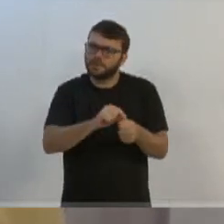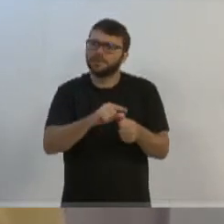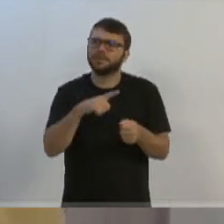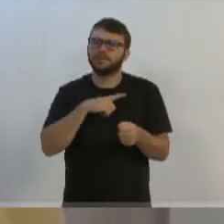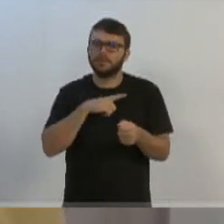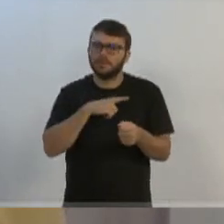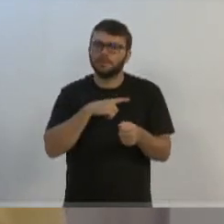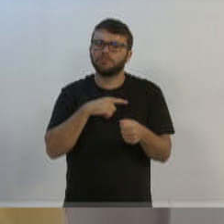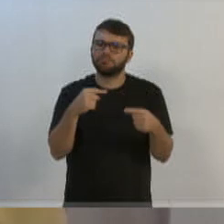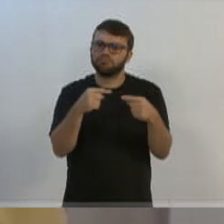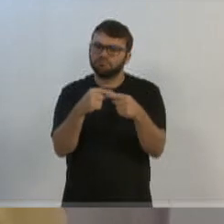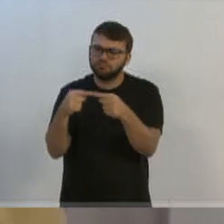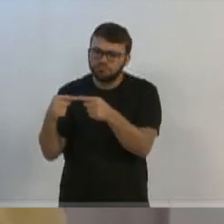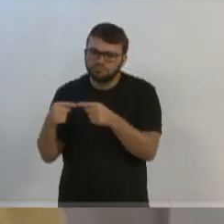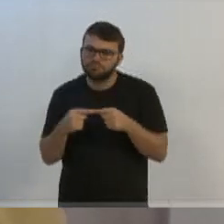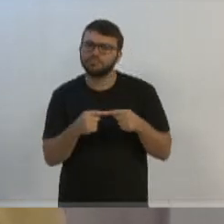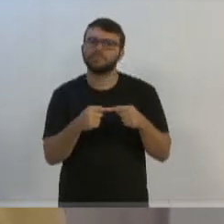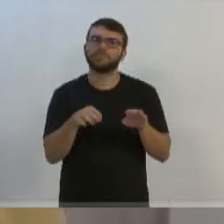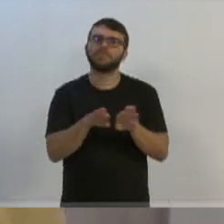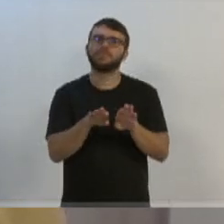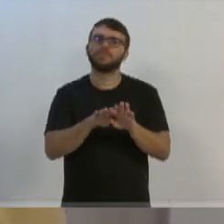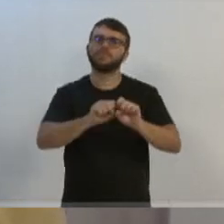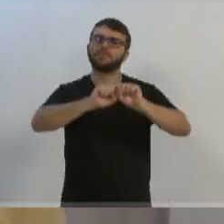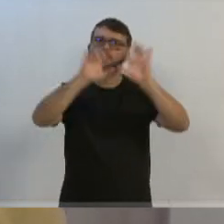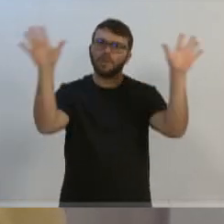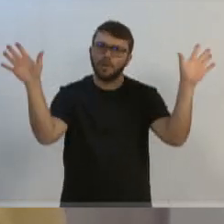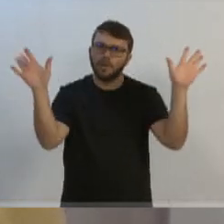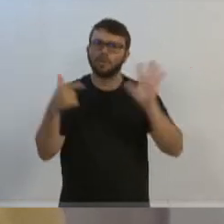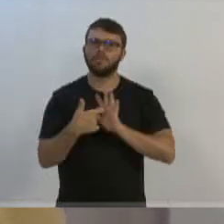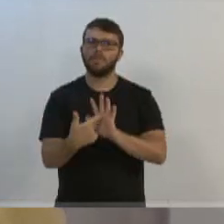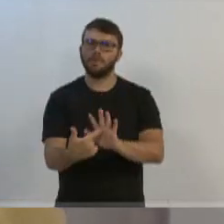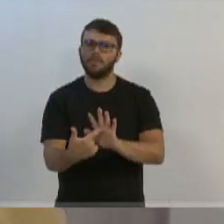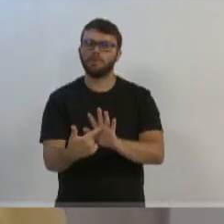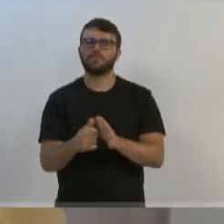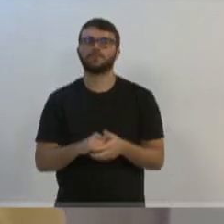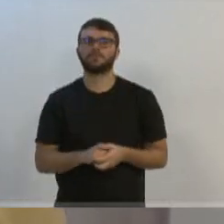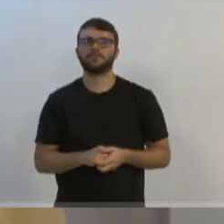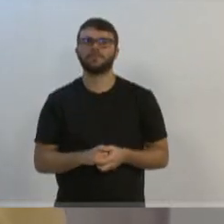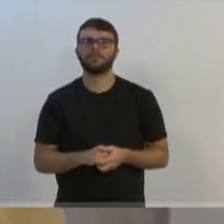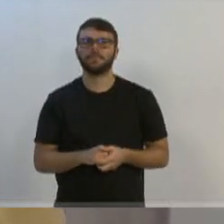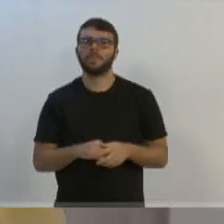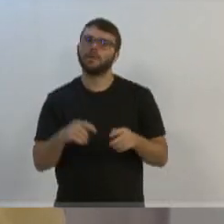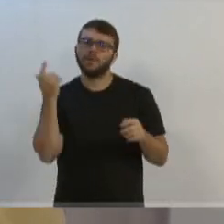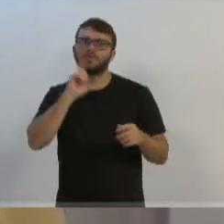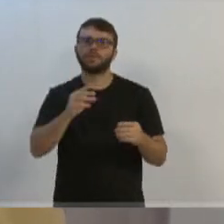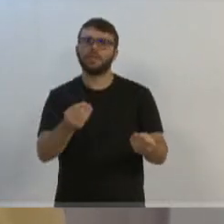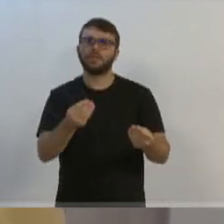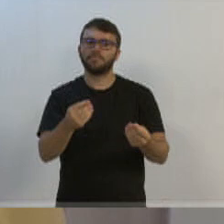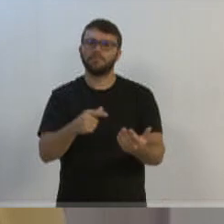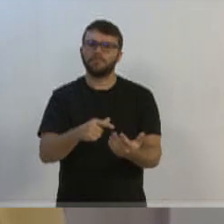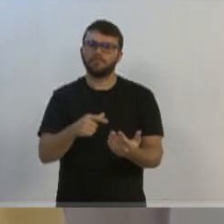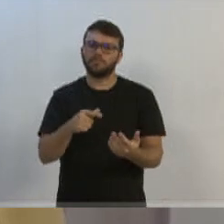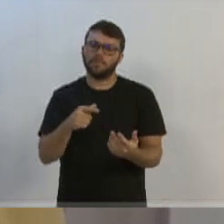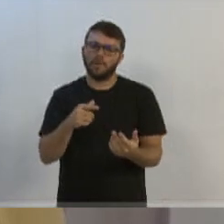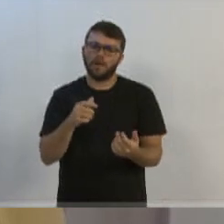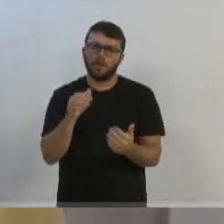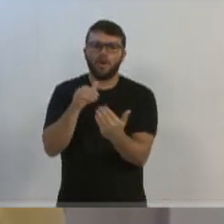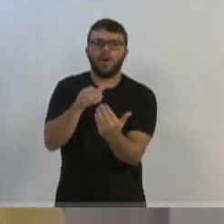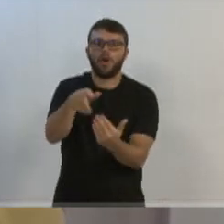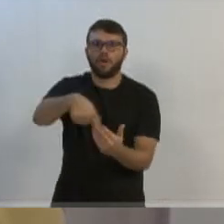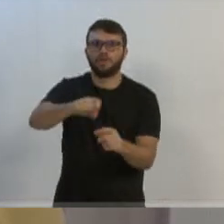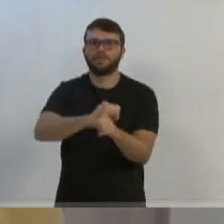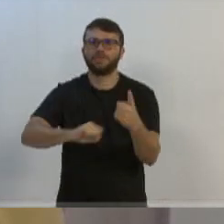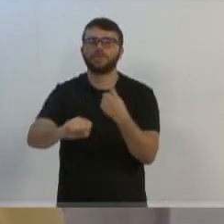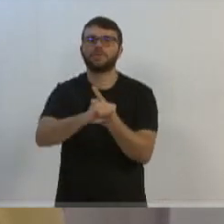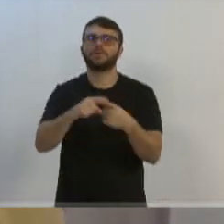forma coerente, de forma transparente e que vá de encontro à nossa sociedade. Uma vez que isso aí vai